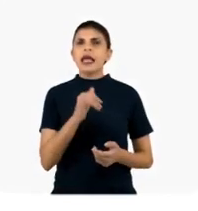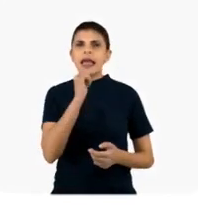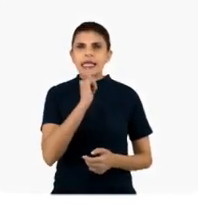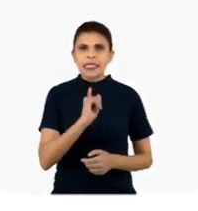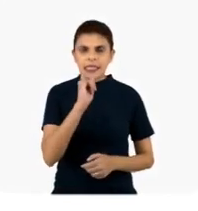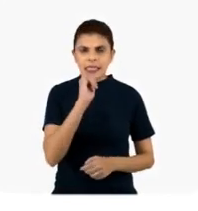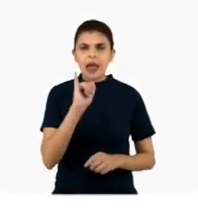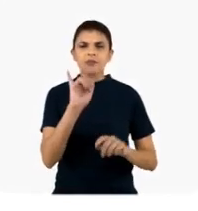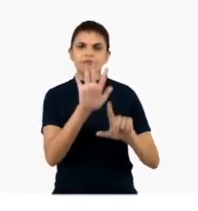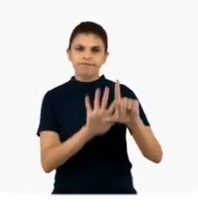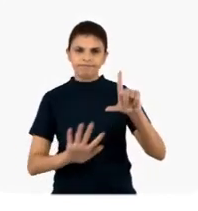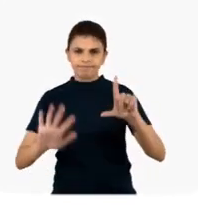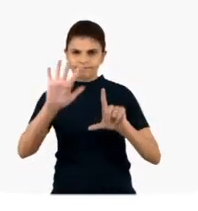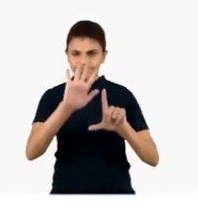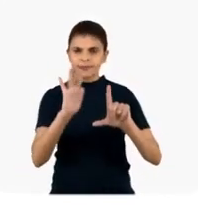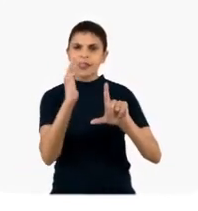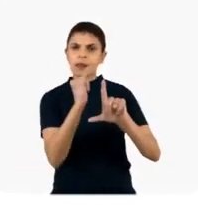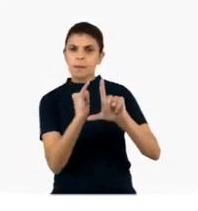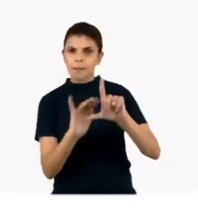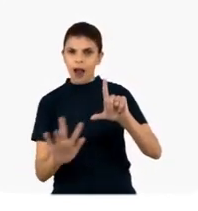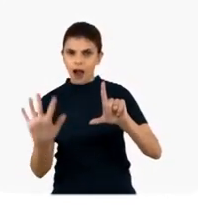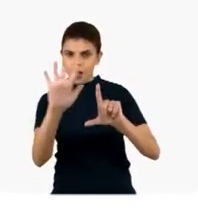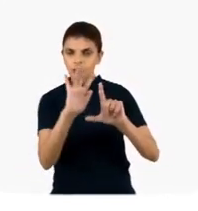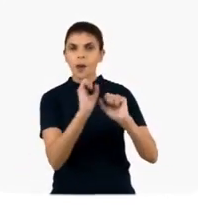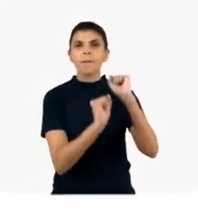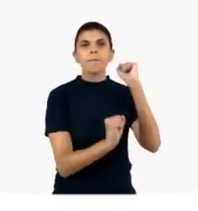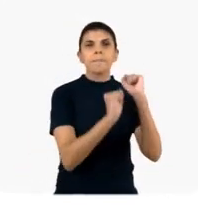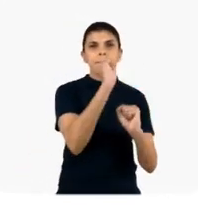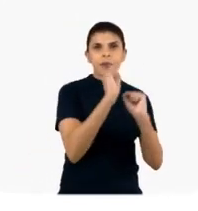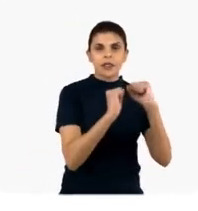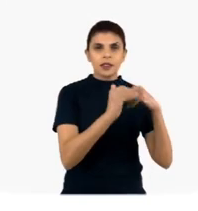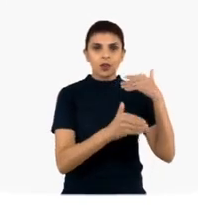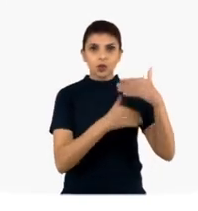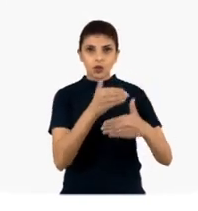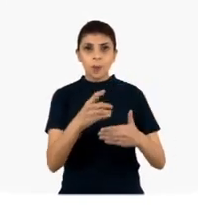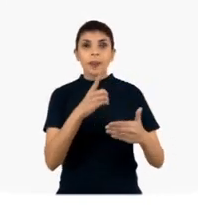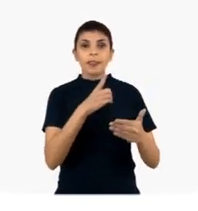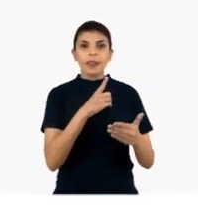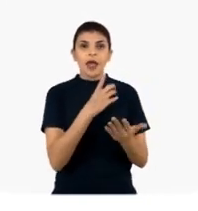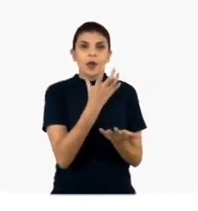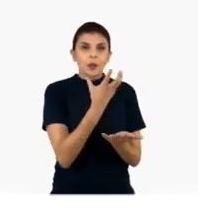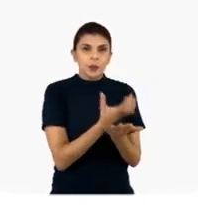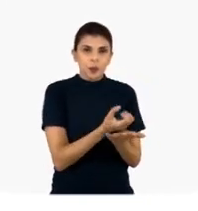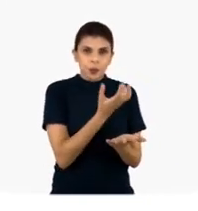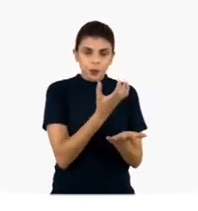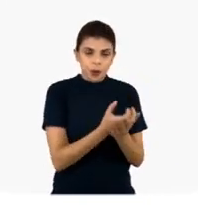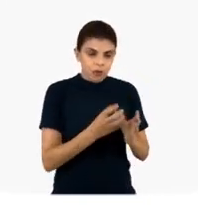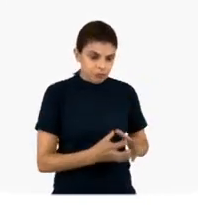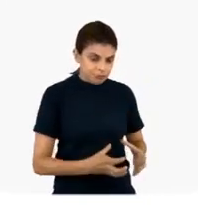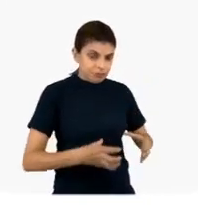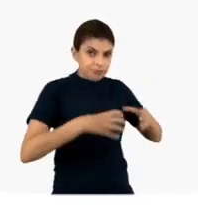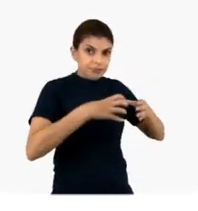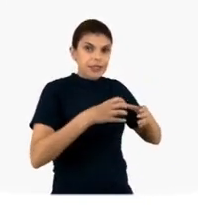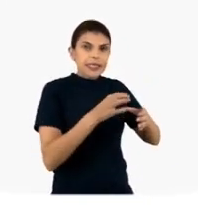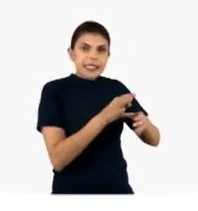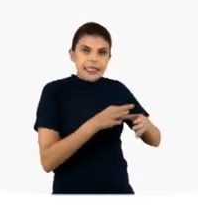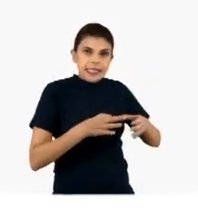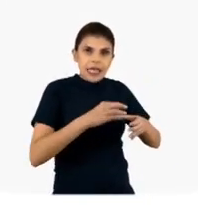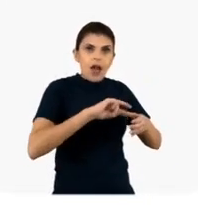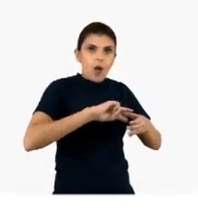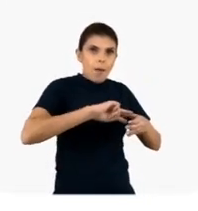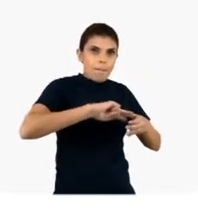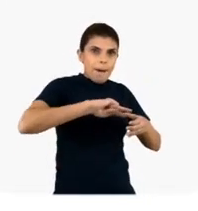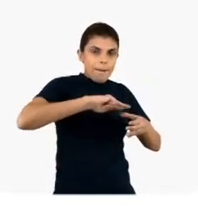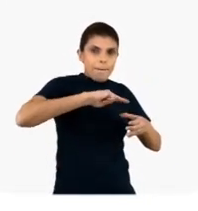Este é um exemplo de um processo industrial característico na nossa empresa. O banco de células se expande em pequenas